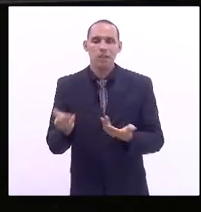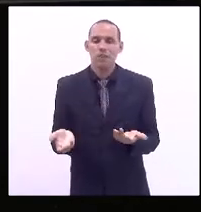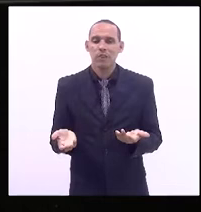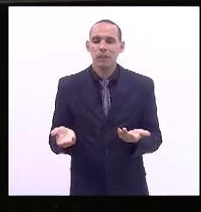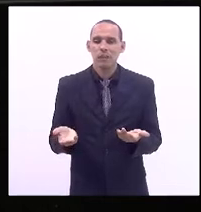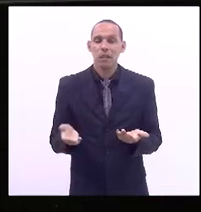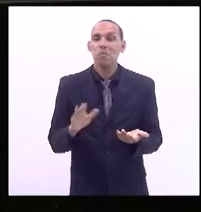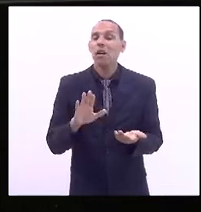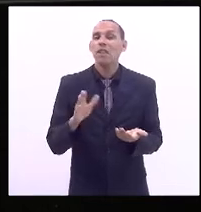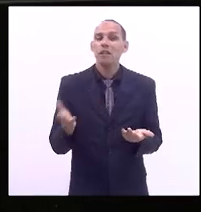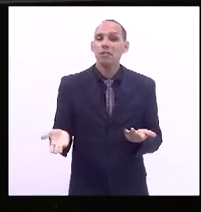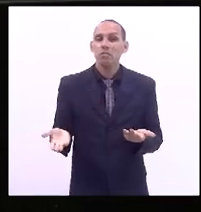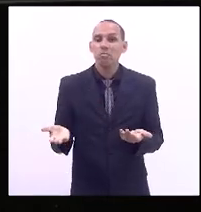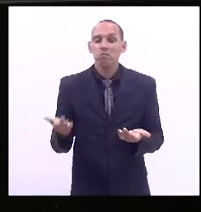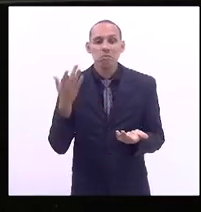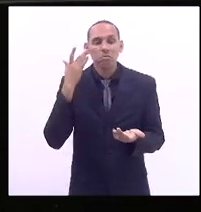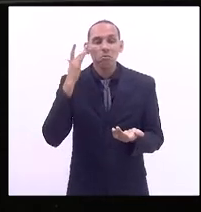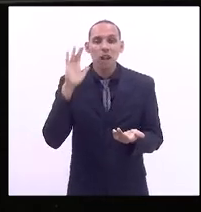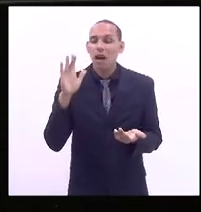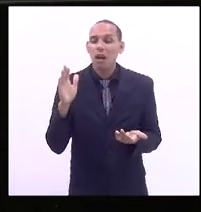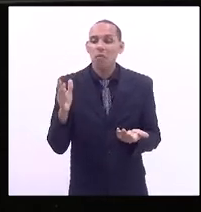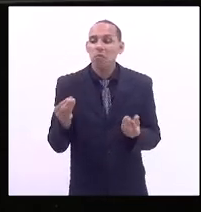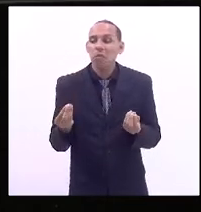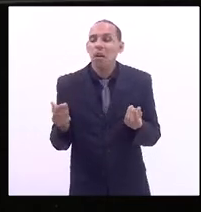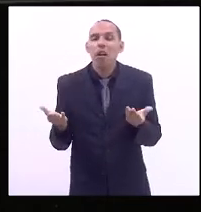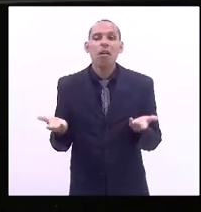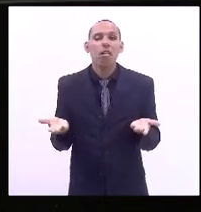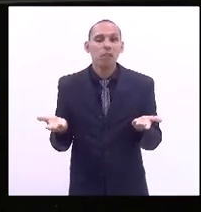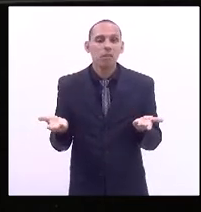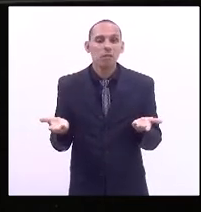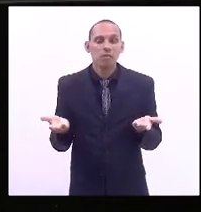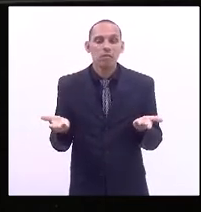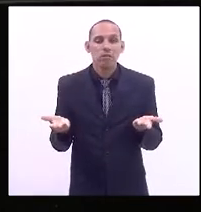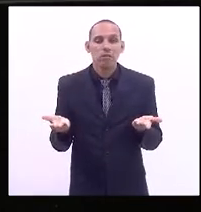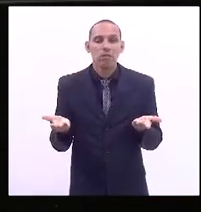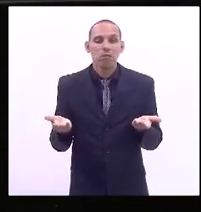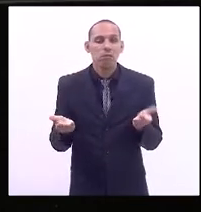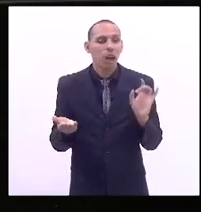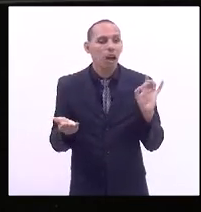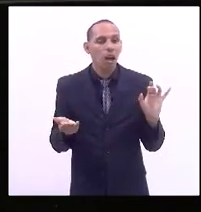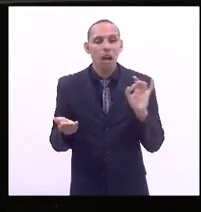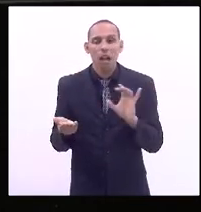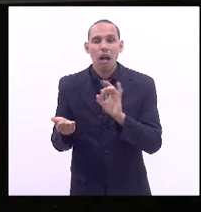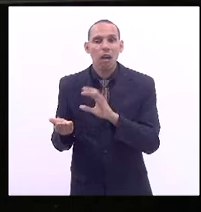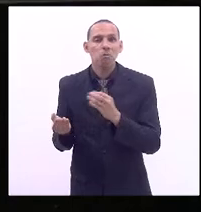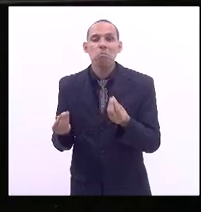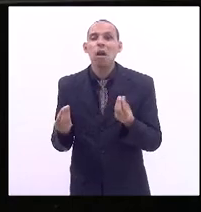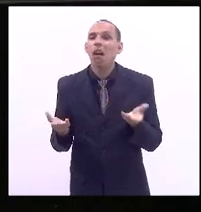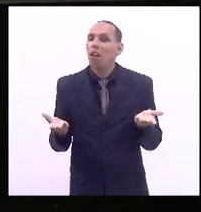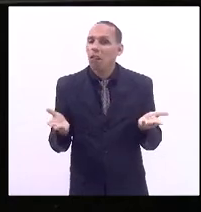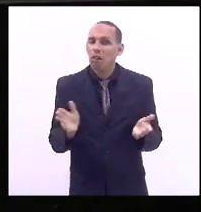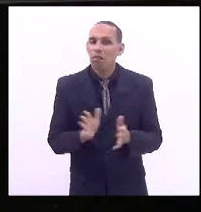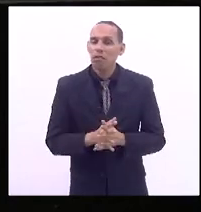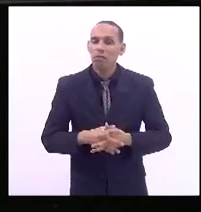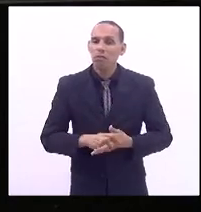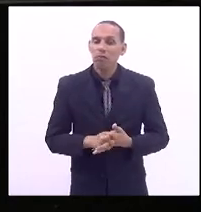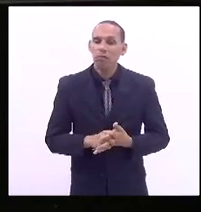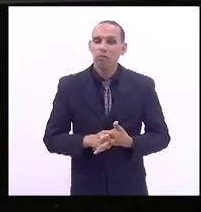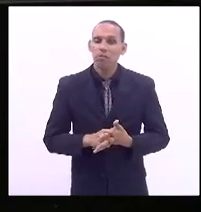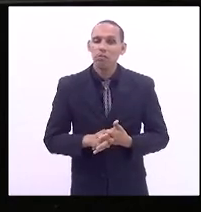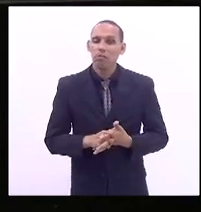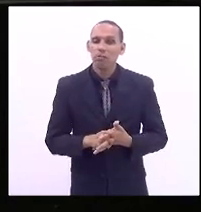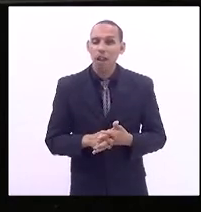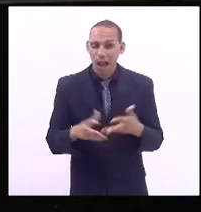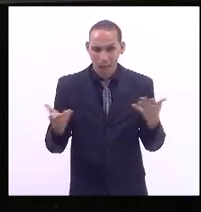não se sabe qual a destinação definida de cada um dele a ver agora